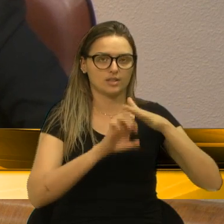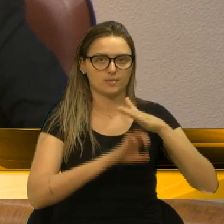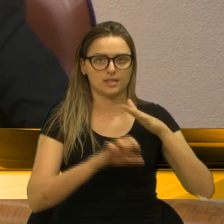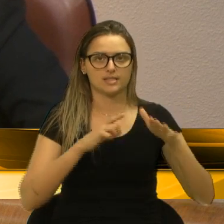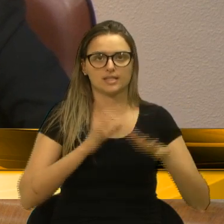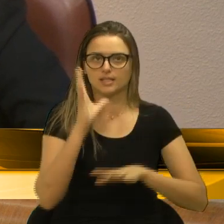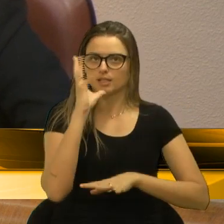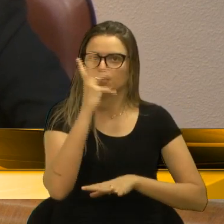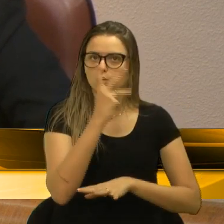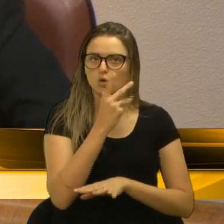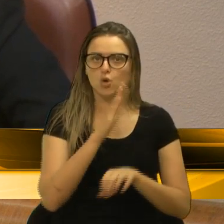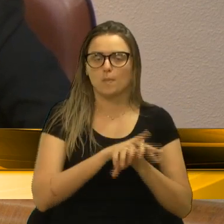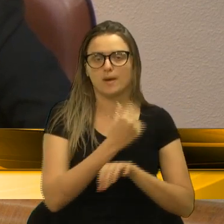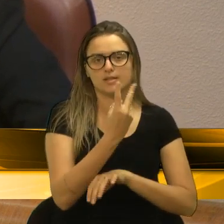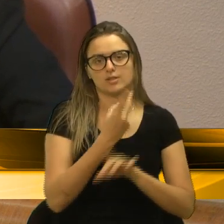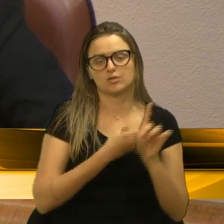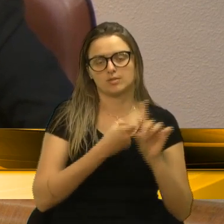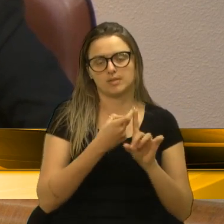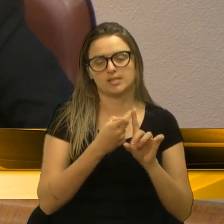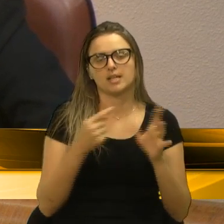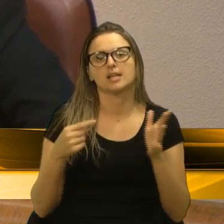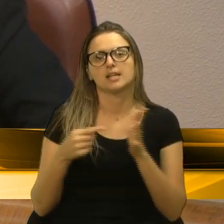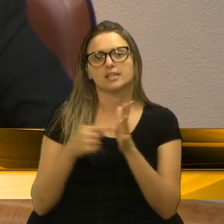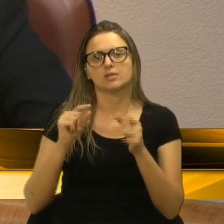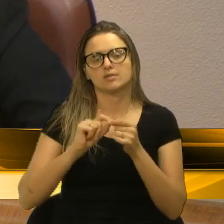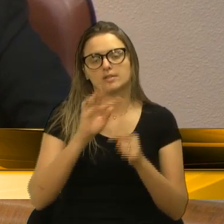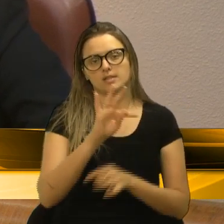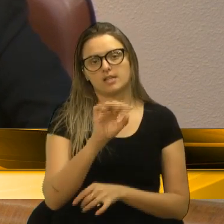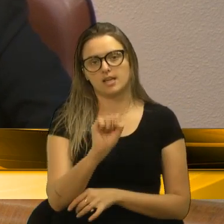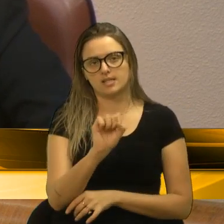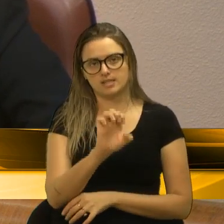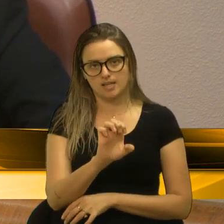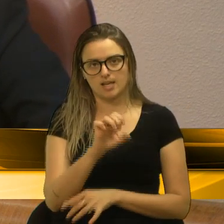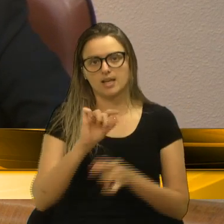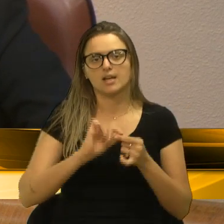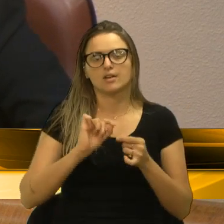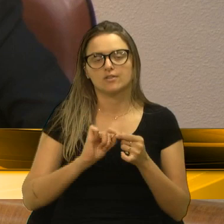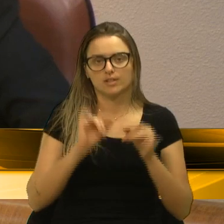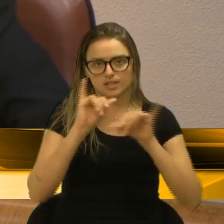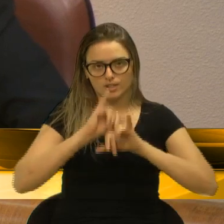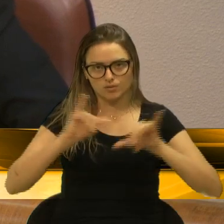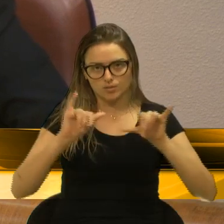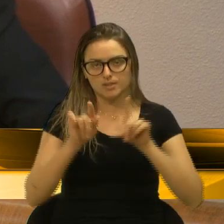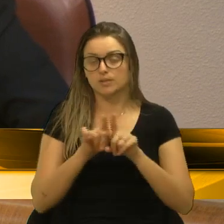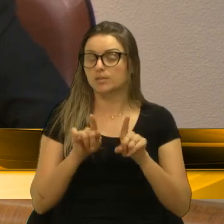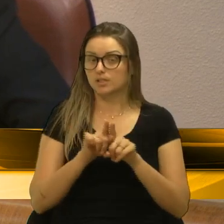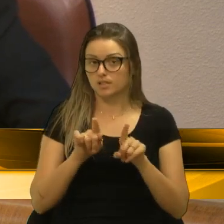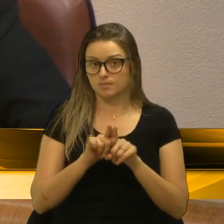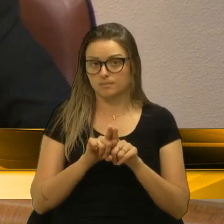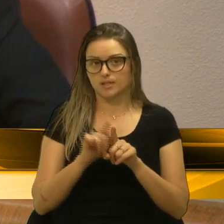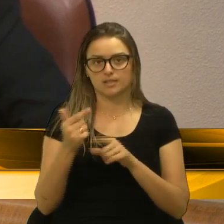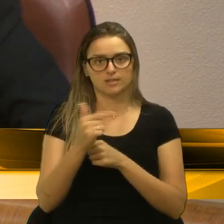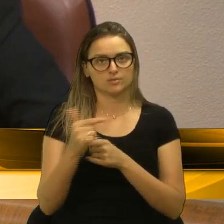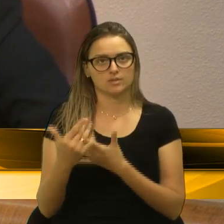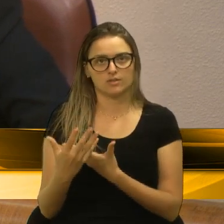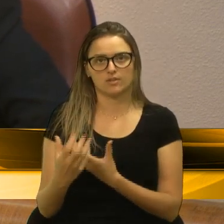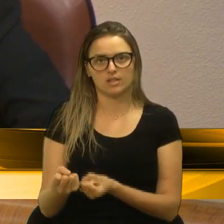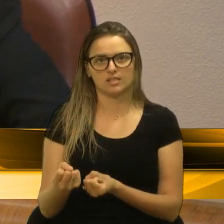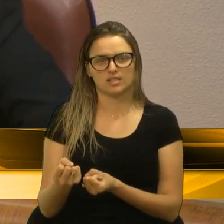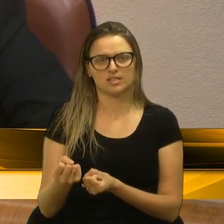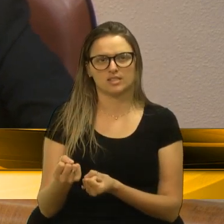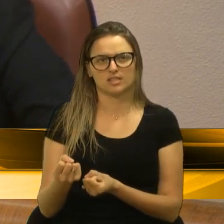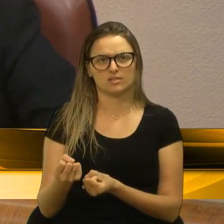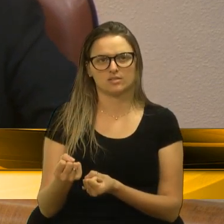de 2 meses. Quanto à denúncia feita pelo TSE, foram prestadas as informações e o pleito foi indeferido porque não foram vislumbradas